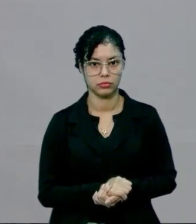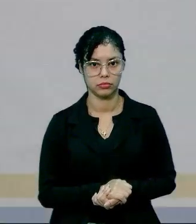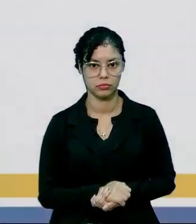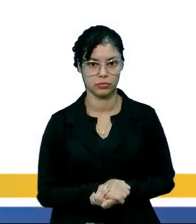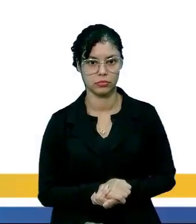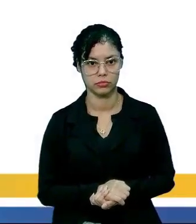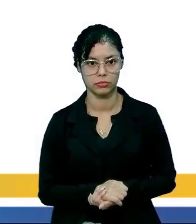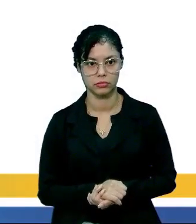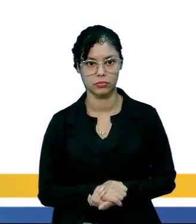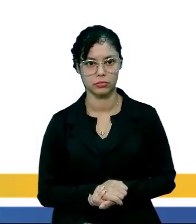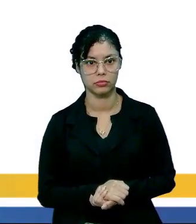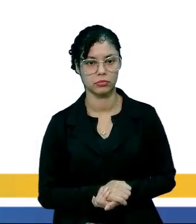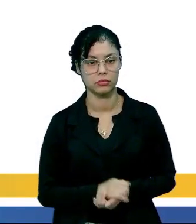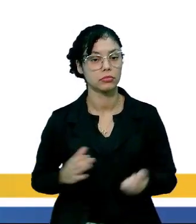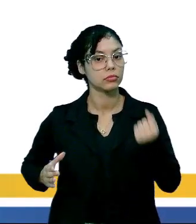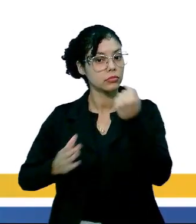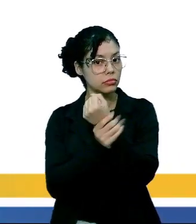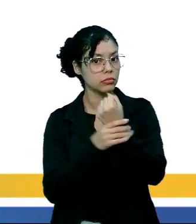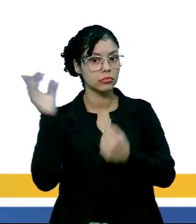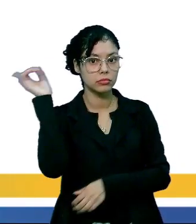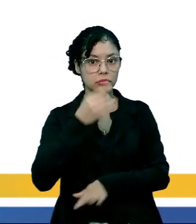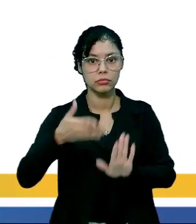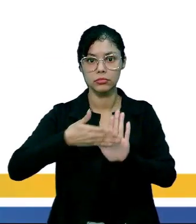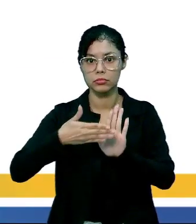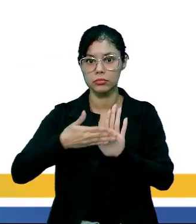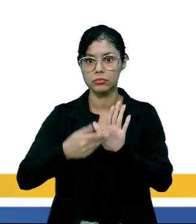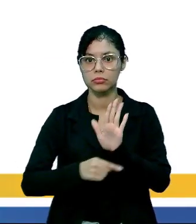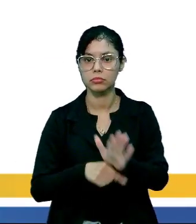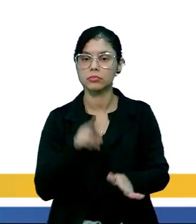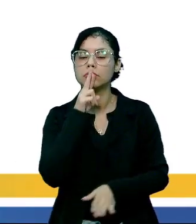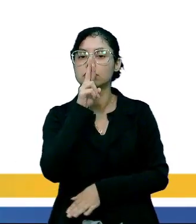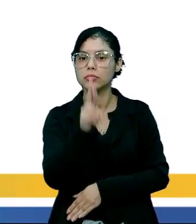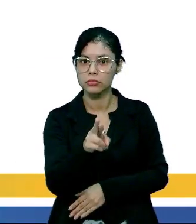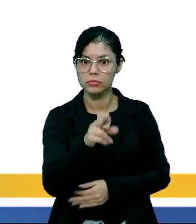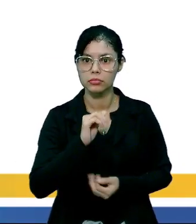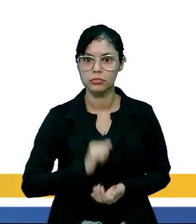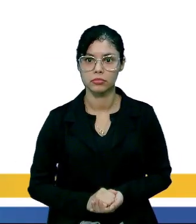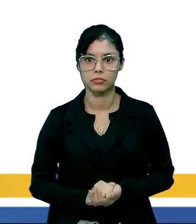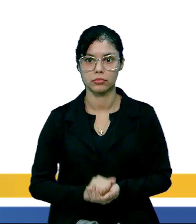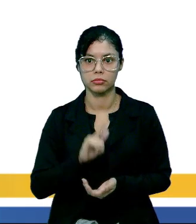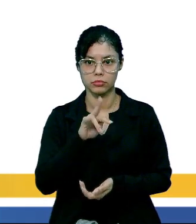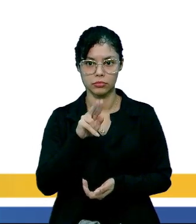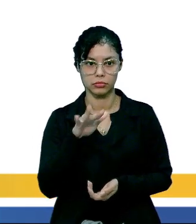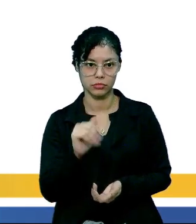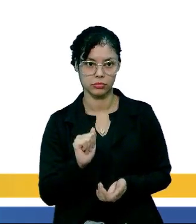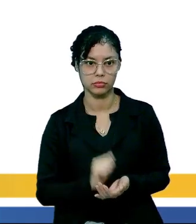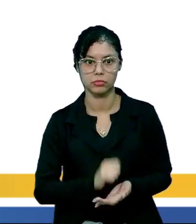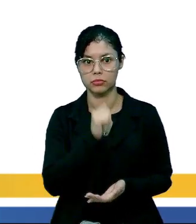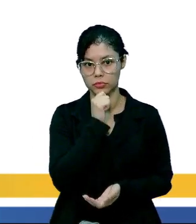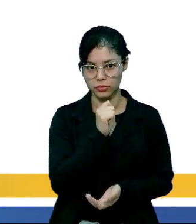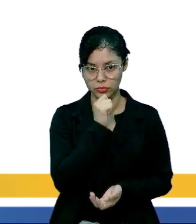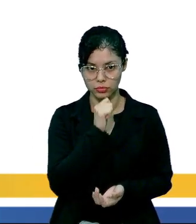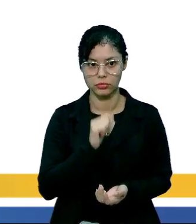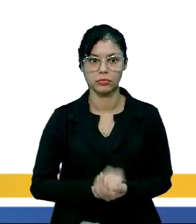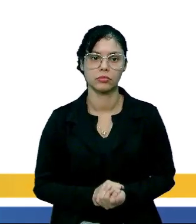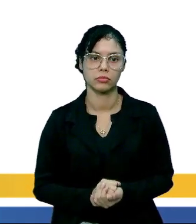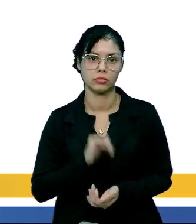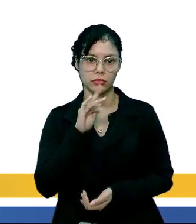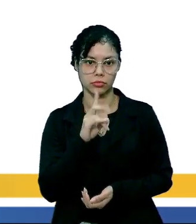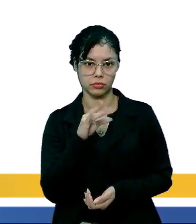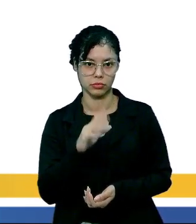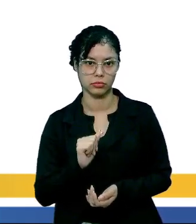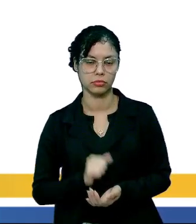vamos continuar. É assegurado o direito de resposta proporcional ao agravo, além